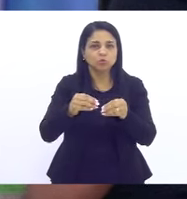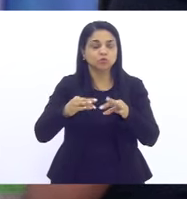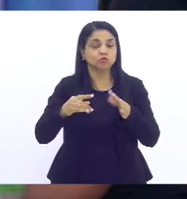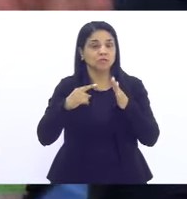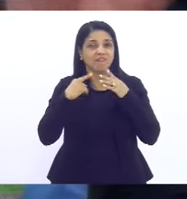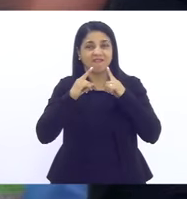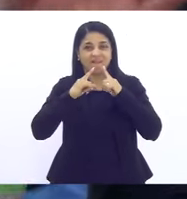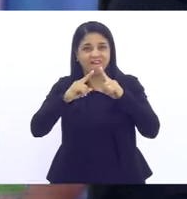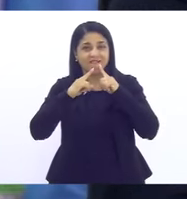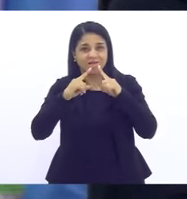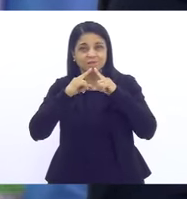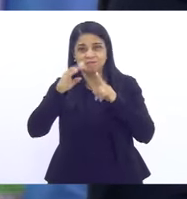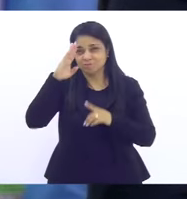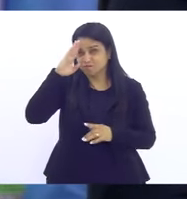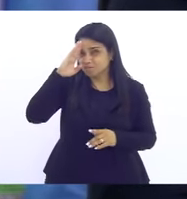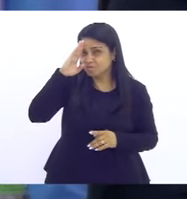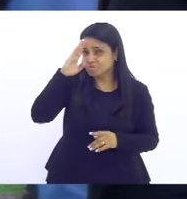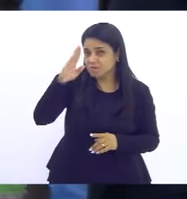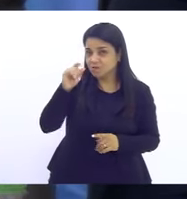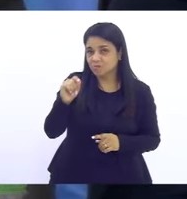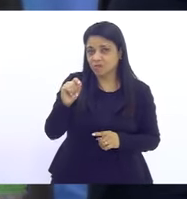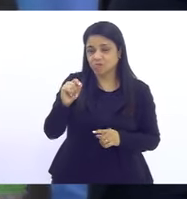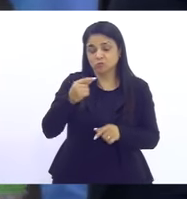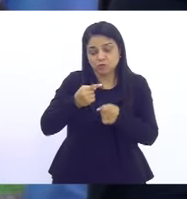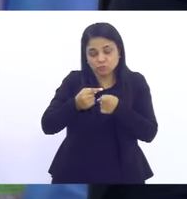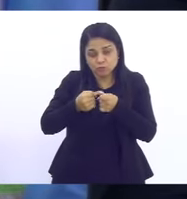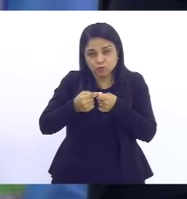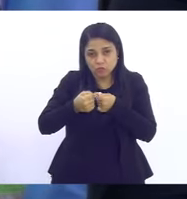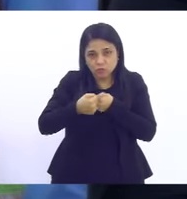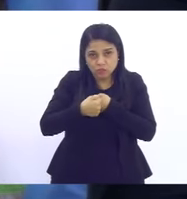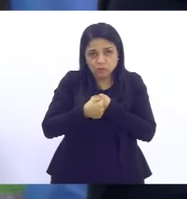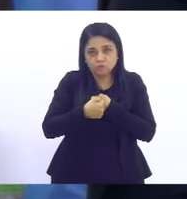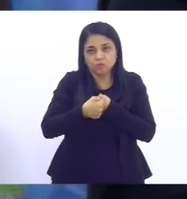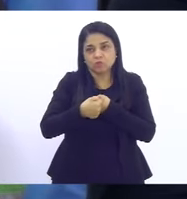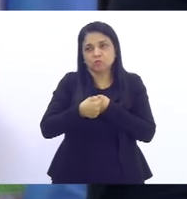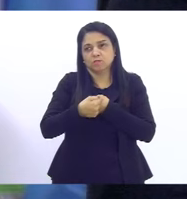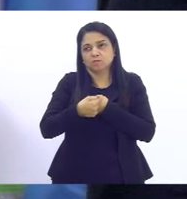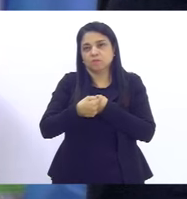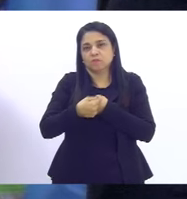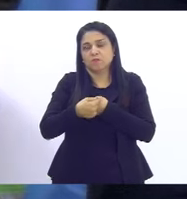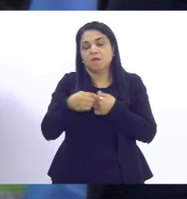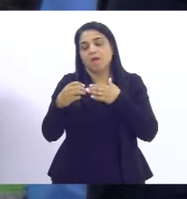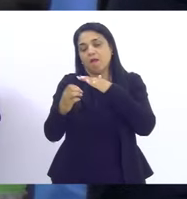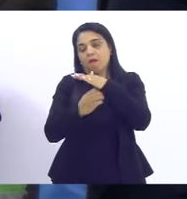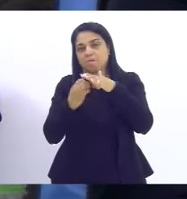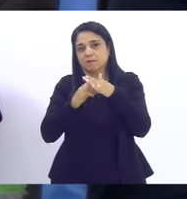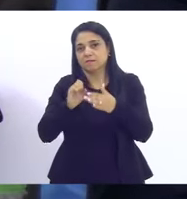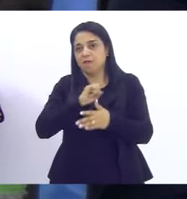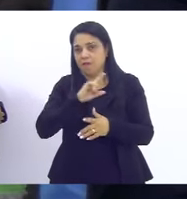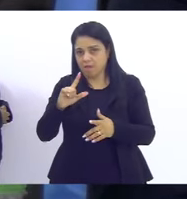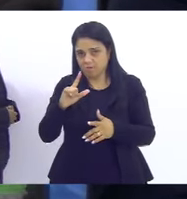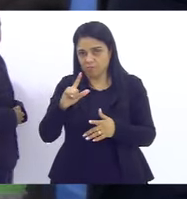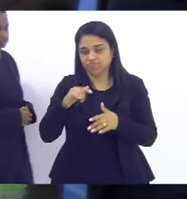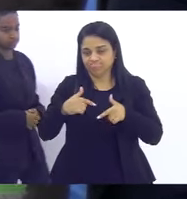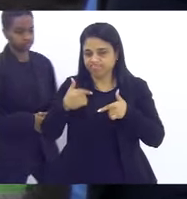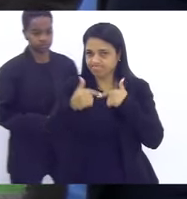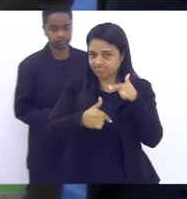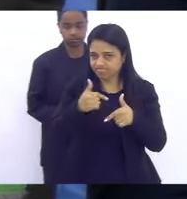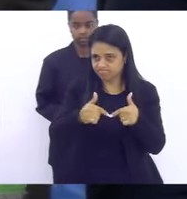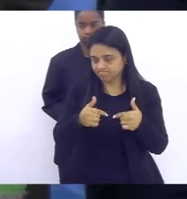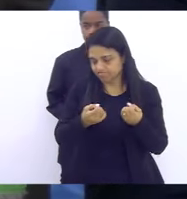reclamações, principalmente dos municípios a qual essa empresa presta um desserviço. Então, presidente, fica